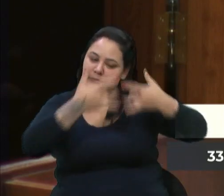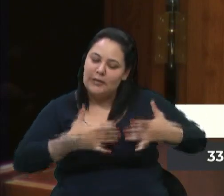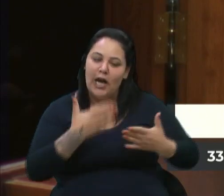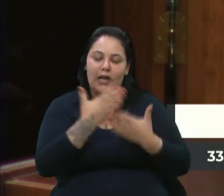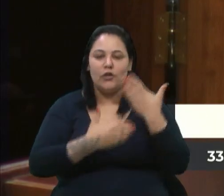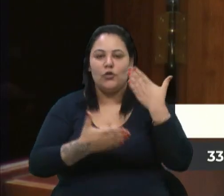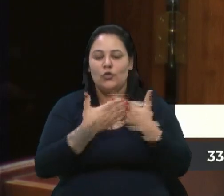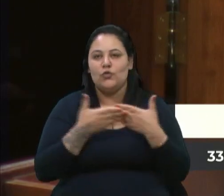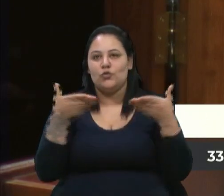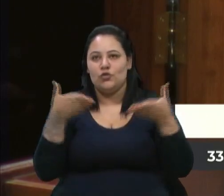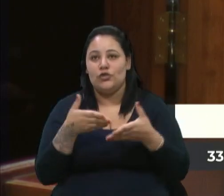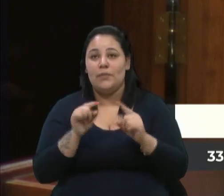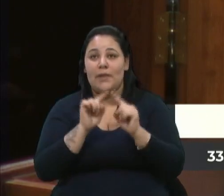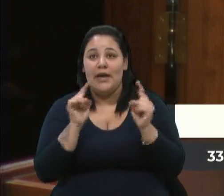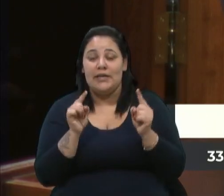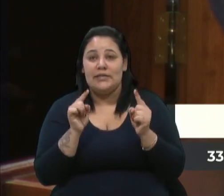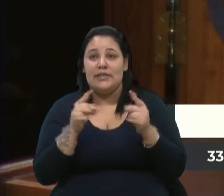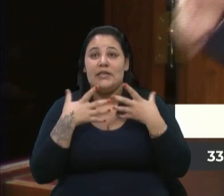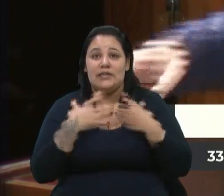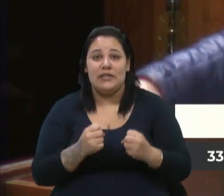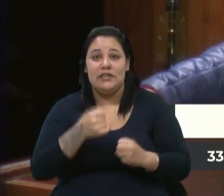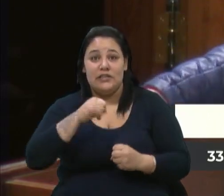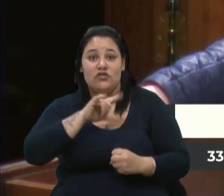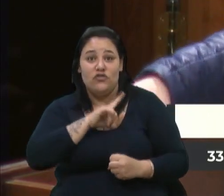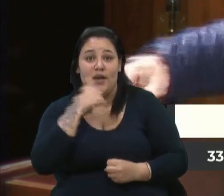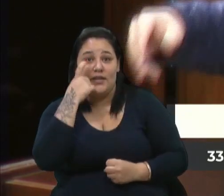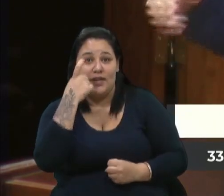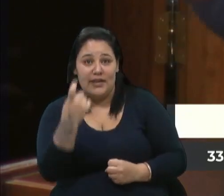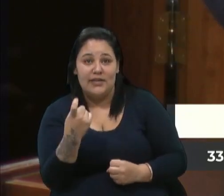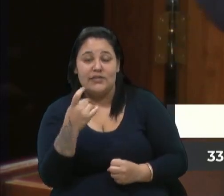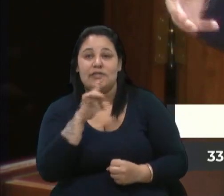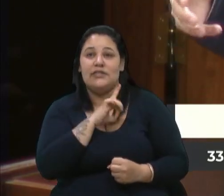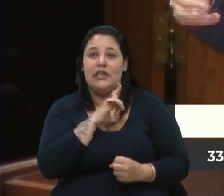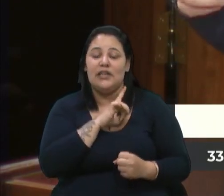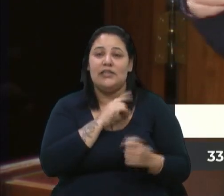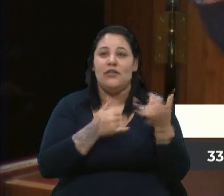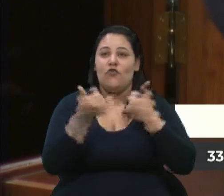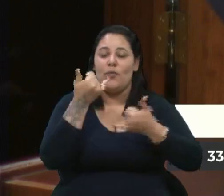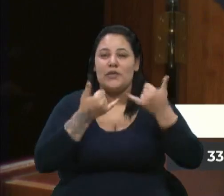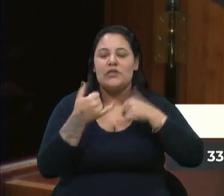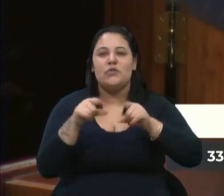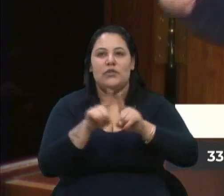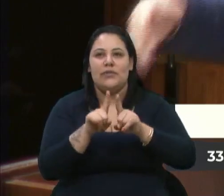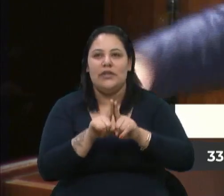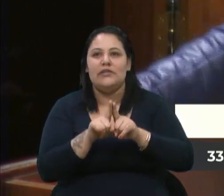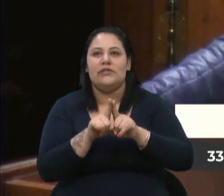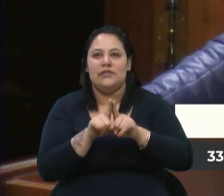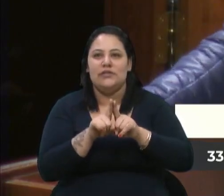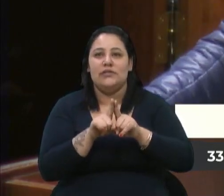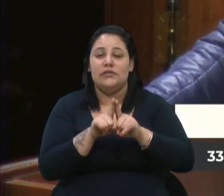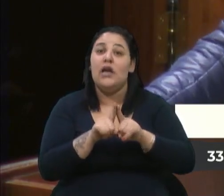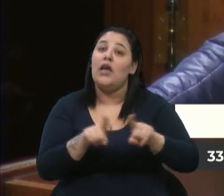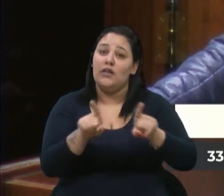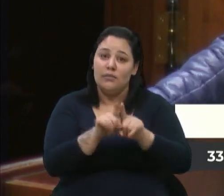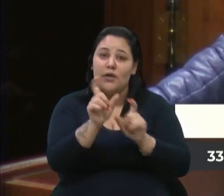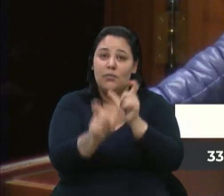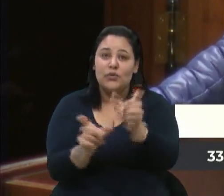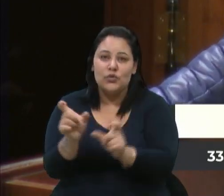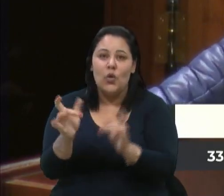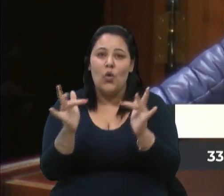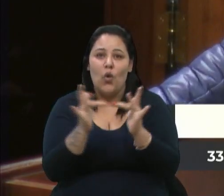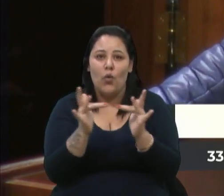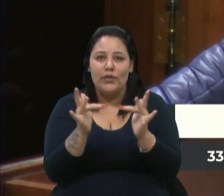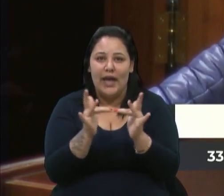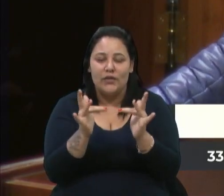tudo aqui, mas as secretarias que tiverem interesse, nós temos as informações, inclusive os contatos dos secretários ou